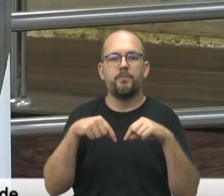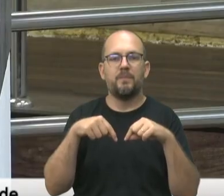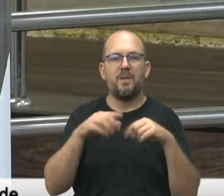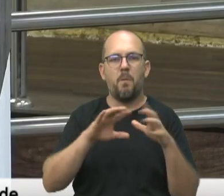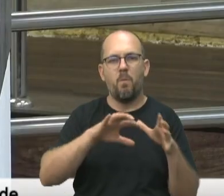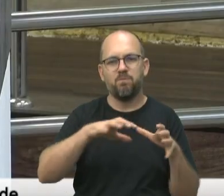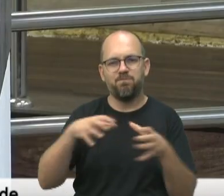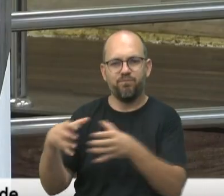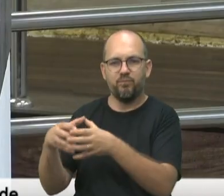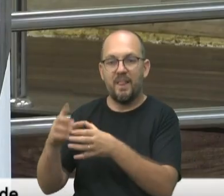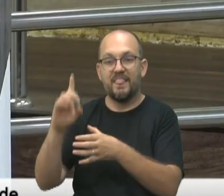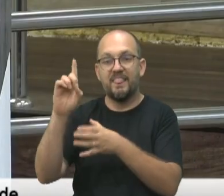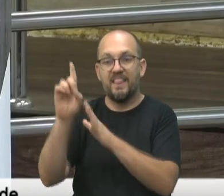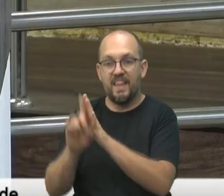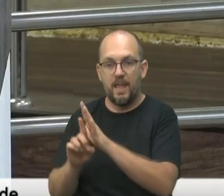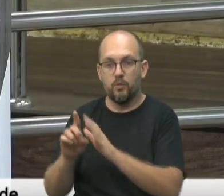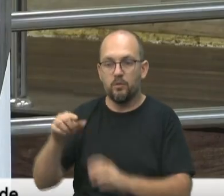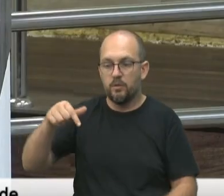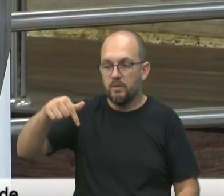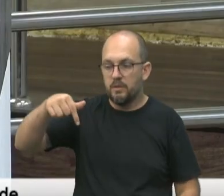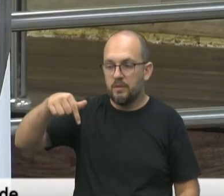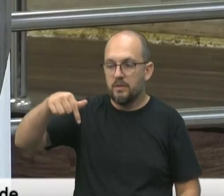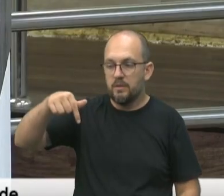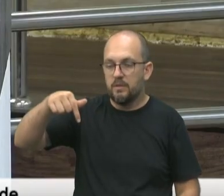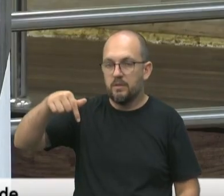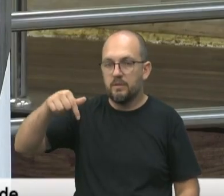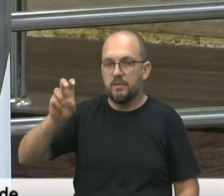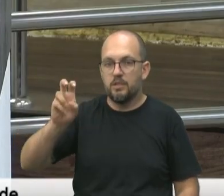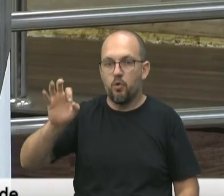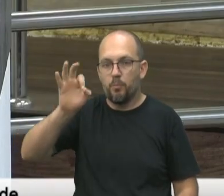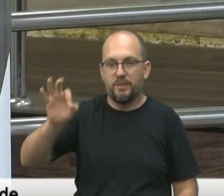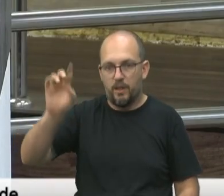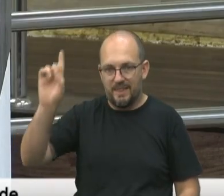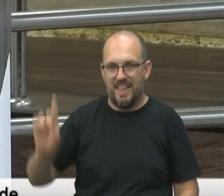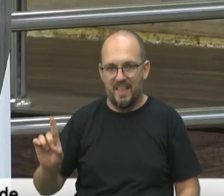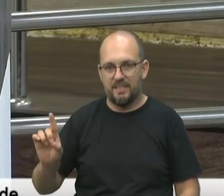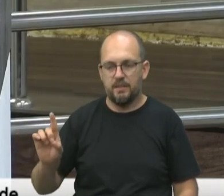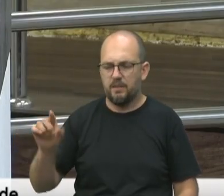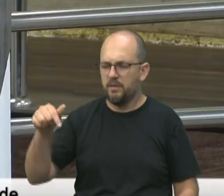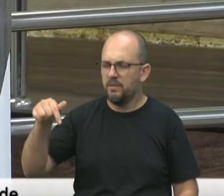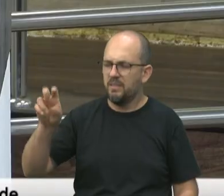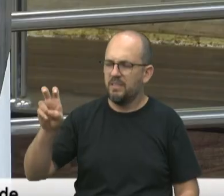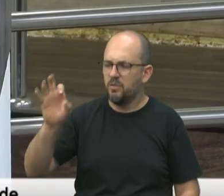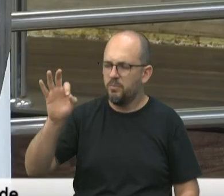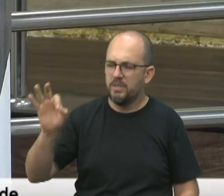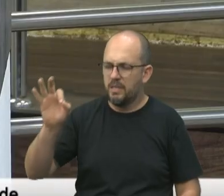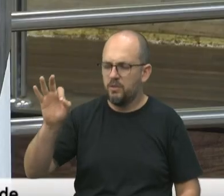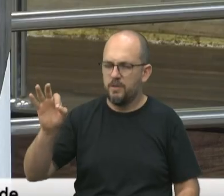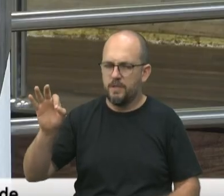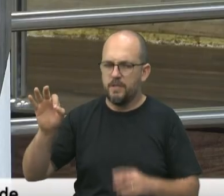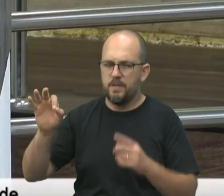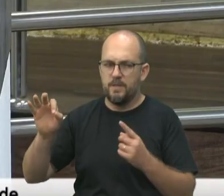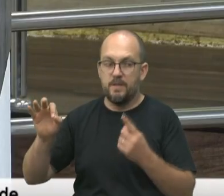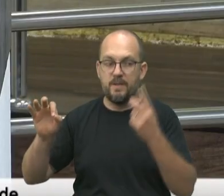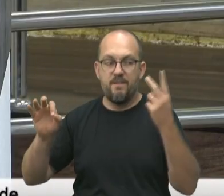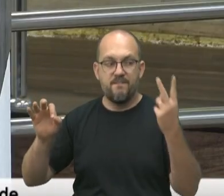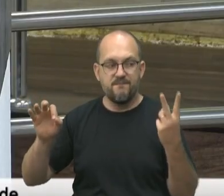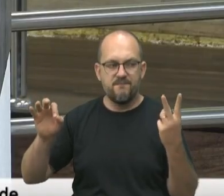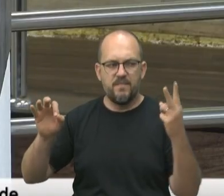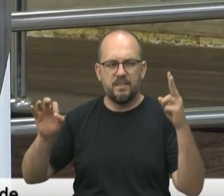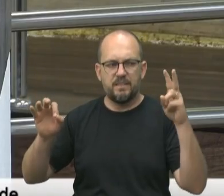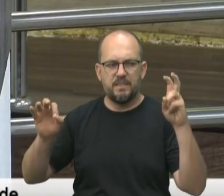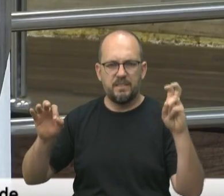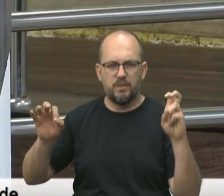fez 75%. Será que dos 25% que votaram contra